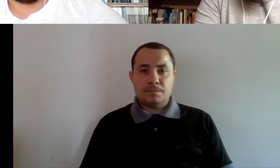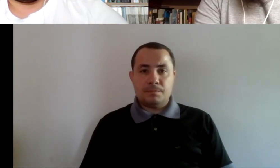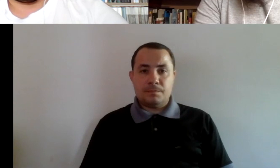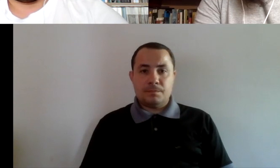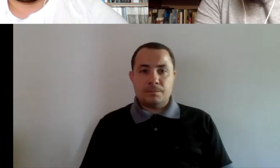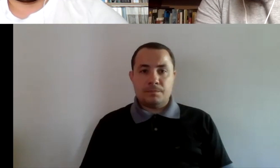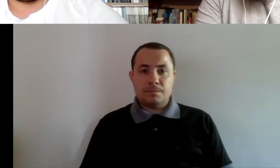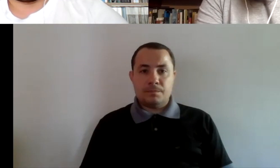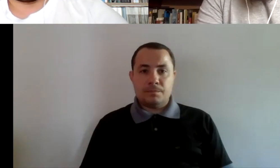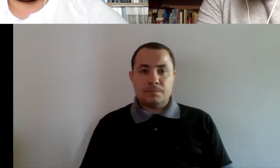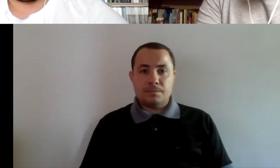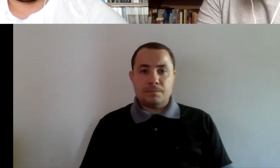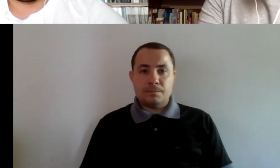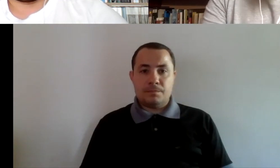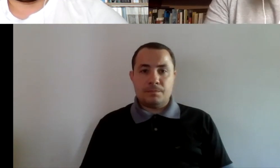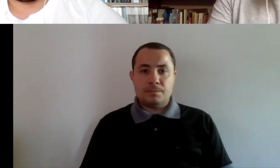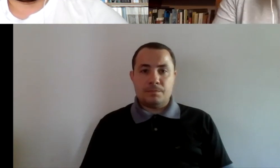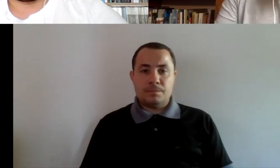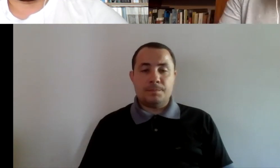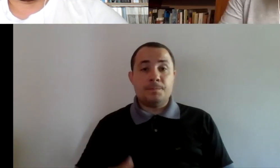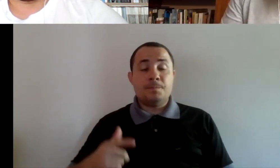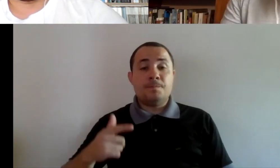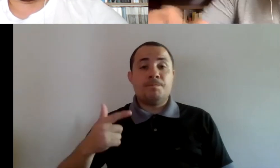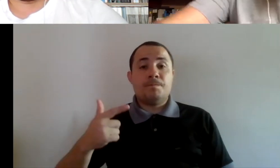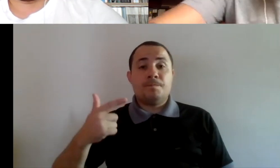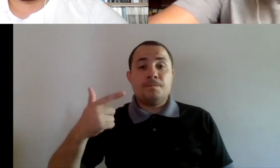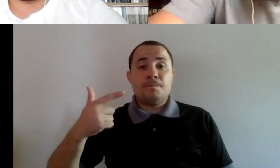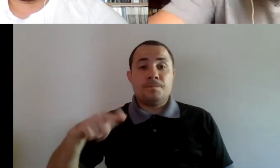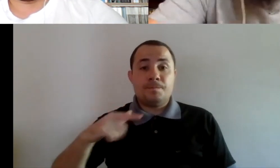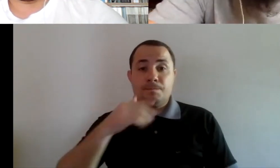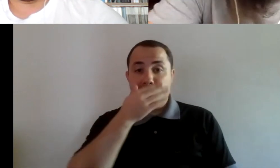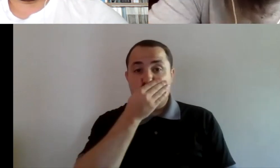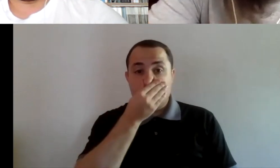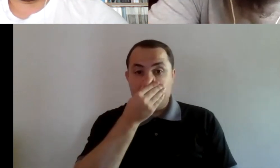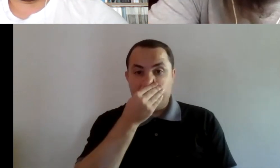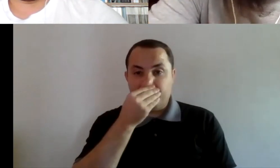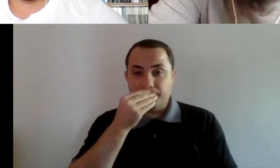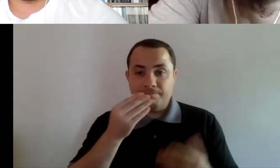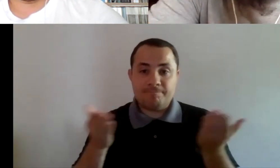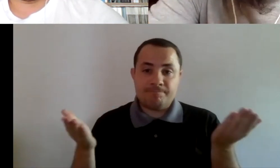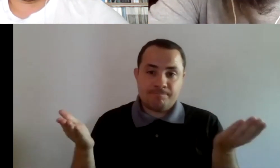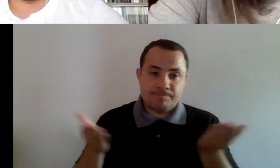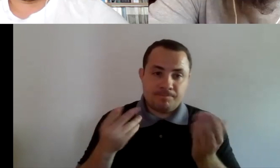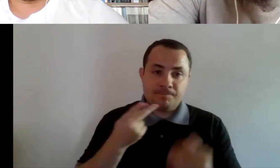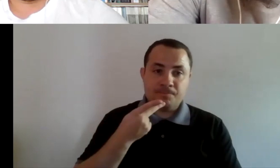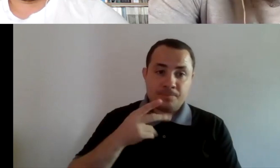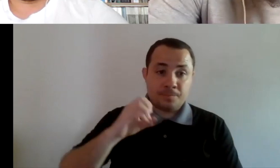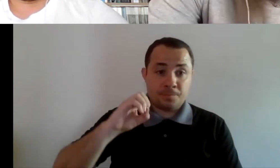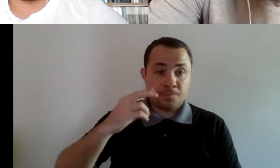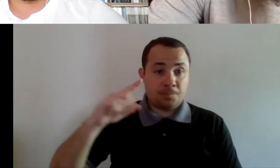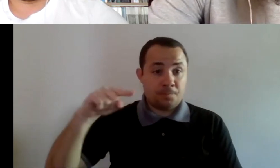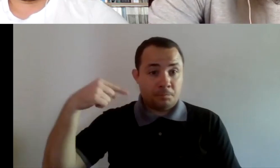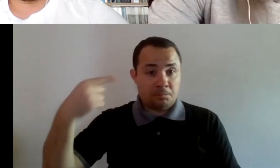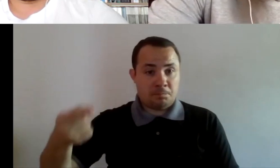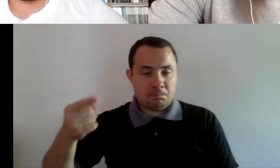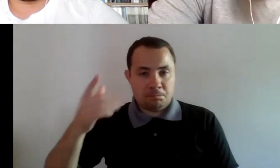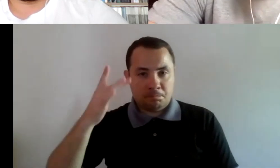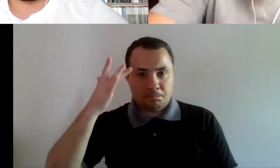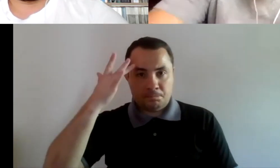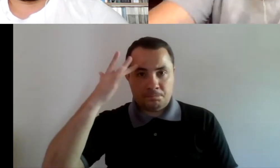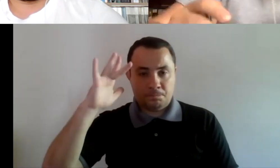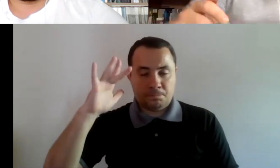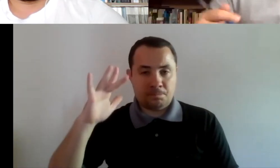Acho que, bom, uma coisa também que a gente não pode esquecer de falar, não sei se agora ou depois, é também de como,